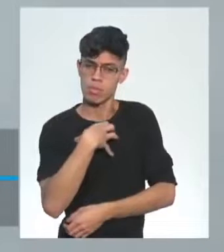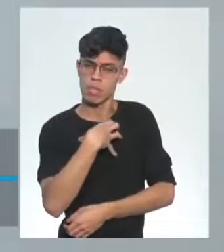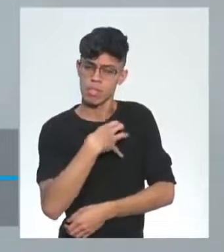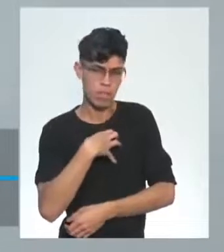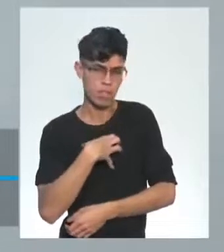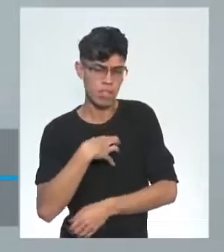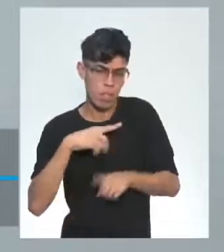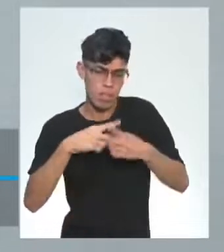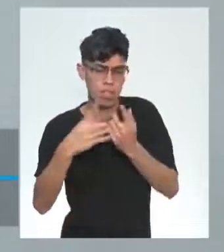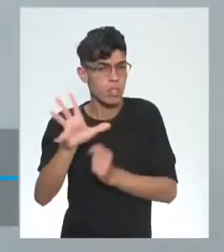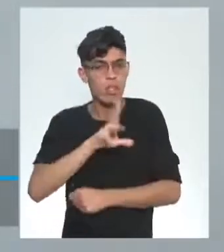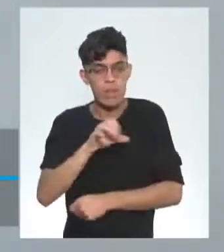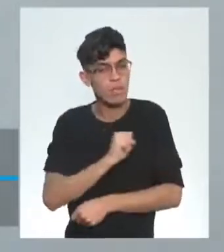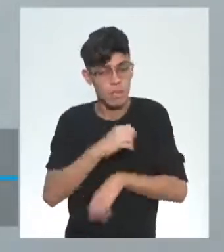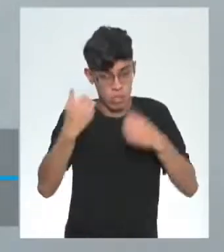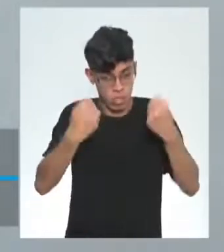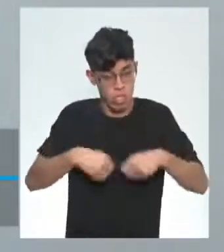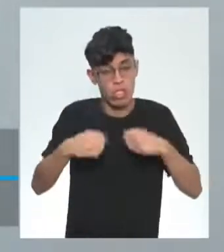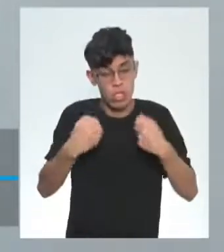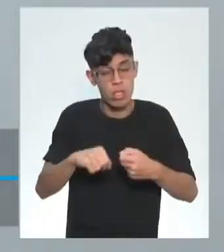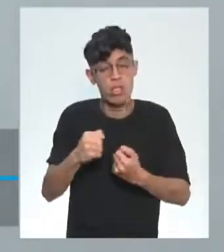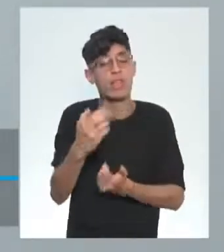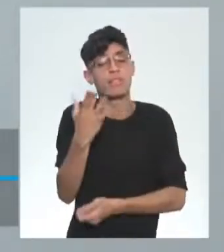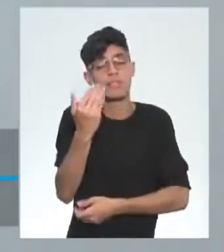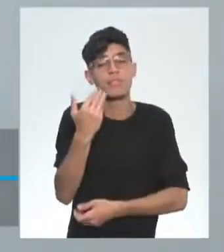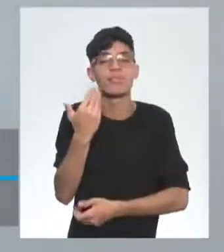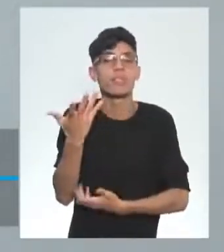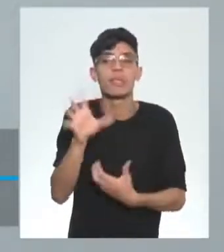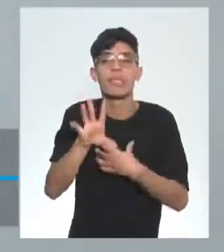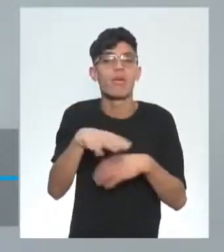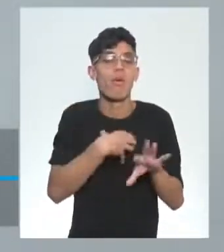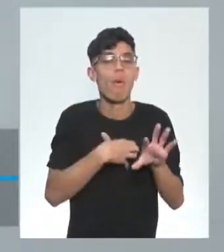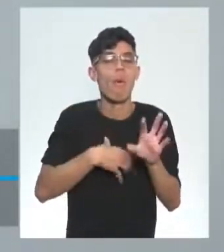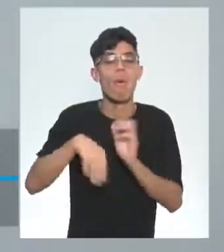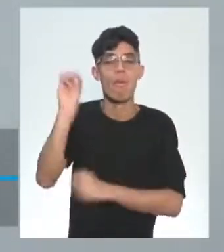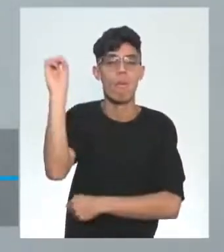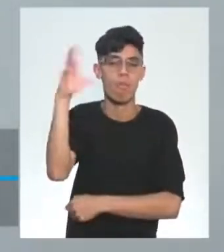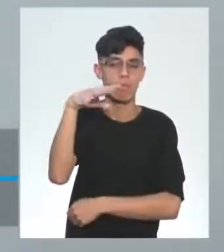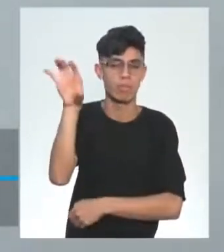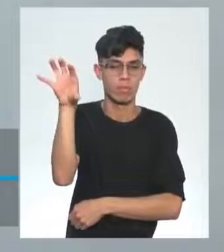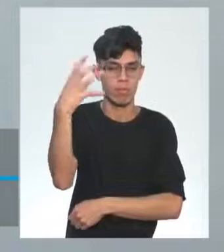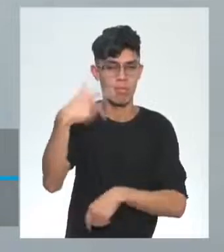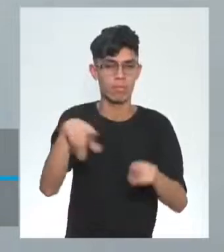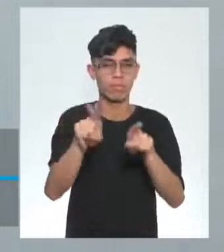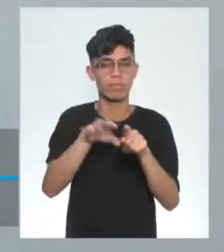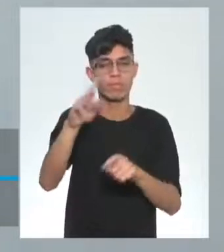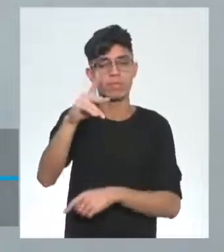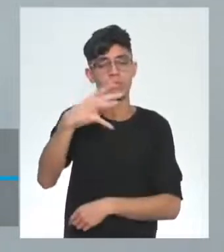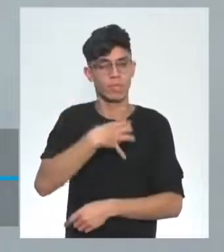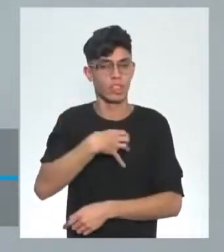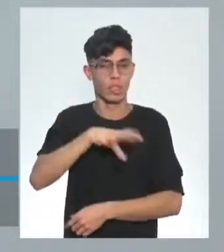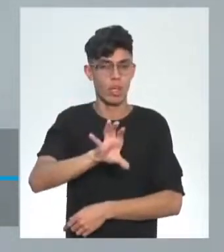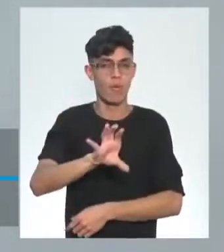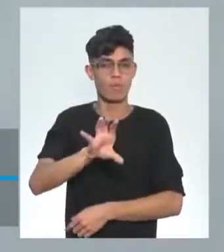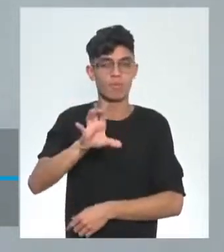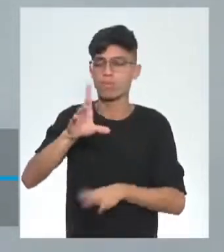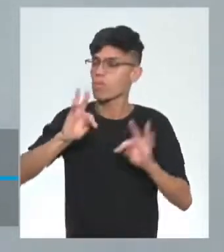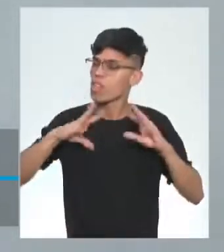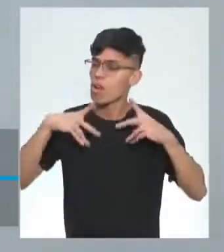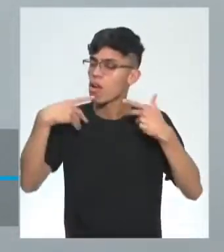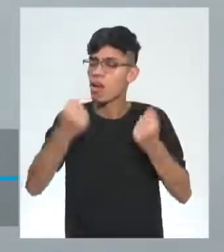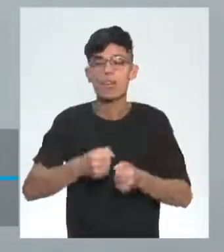que comer acarajé, o Olodum, a simpatia, Farol da Barra, Pelourinho, Salvador é